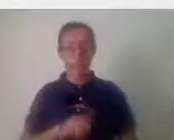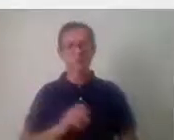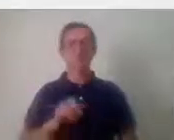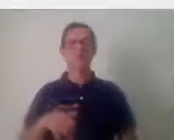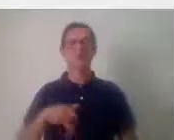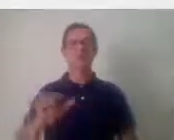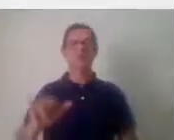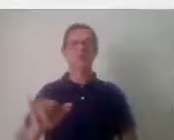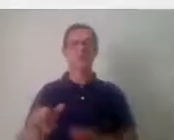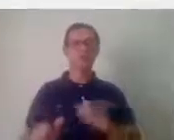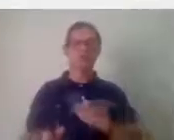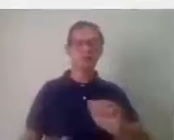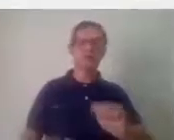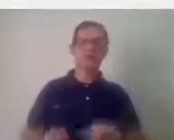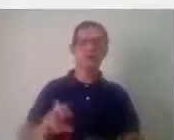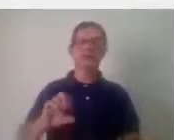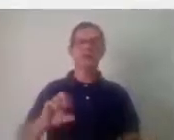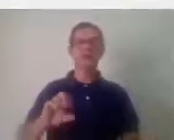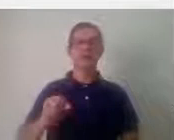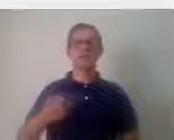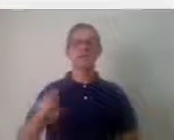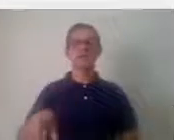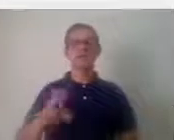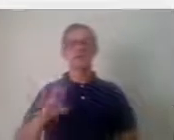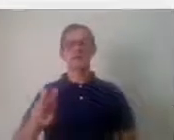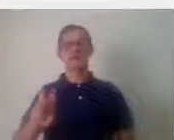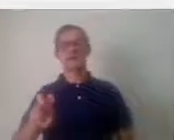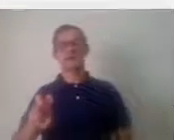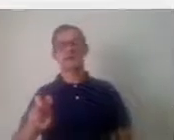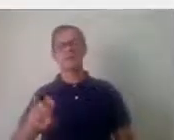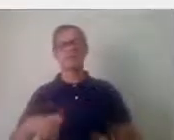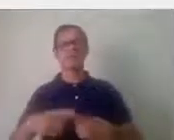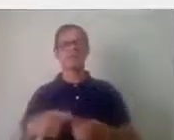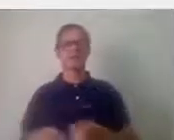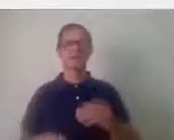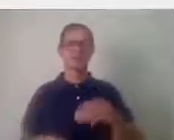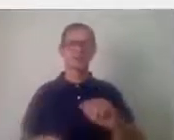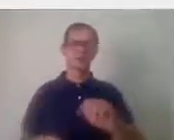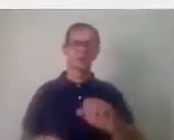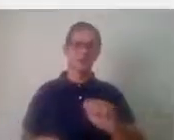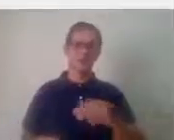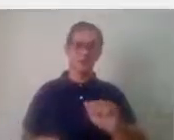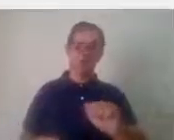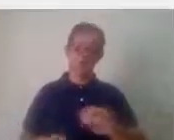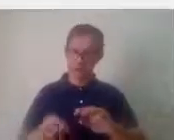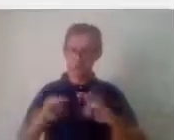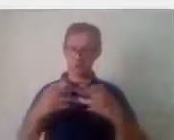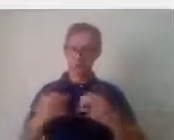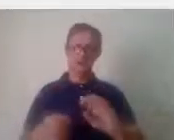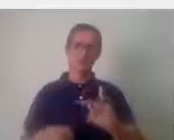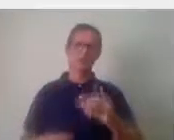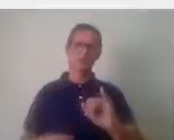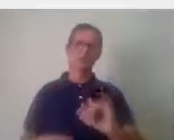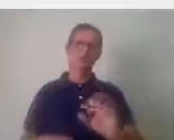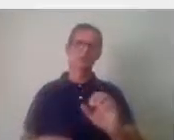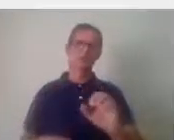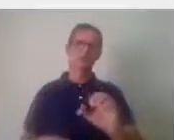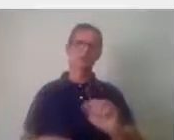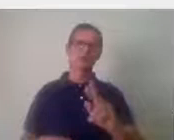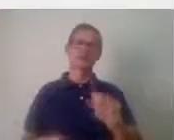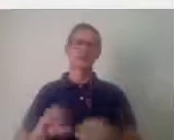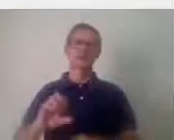y barra é 8 quintos. O que a gente pode concluir? Que a massa total da chicana é de 85,3